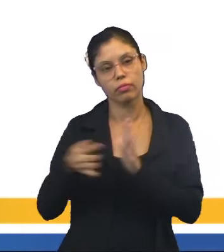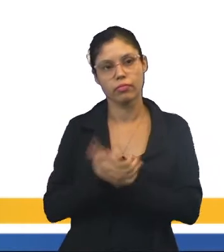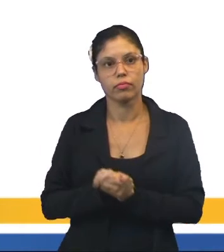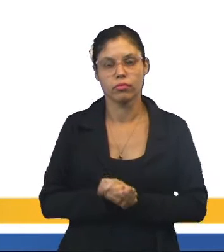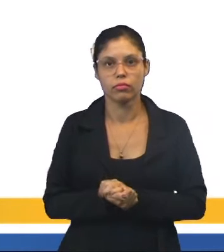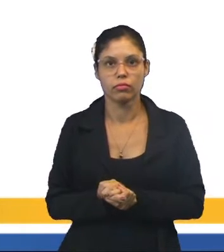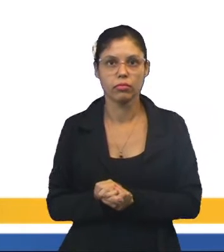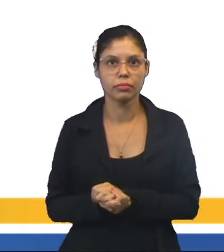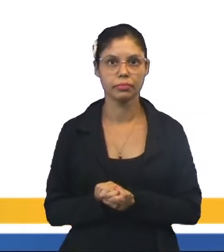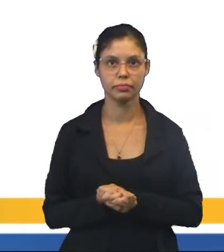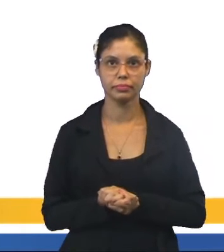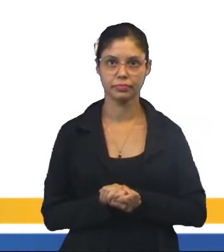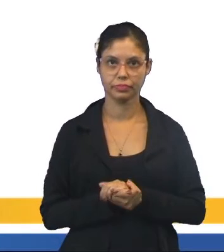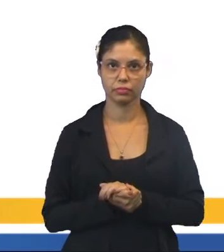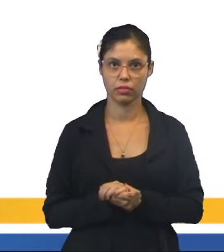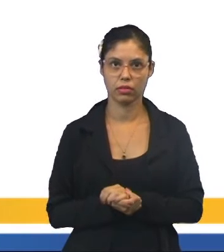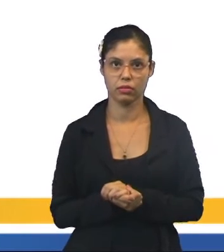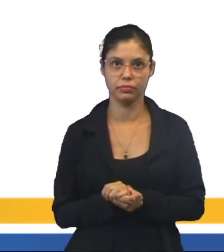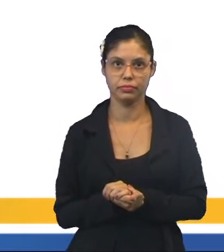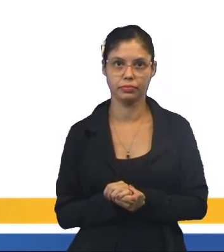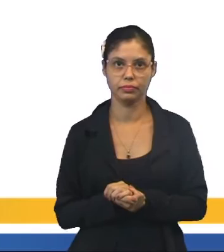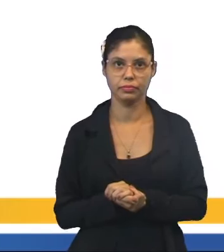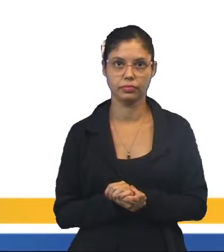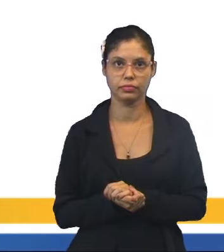seguintes fórmulas.